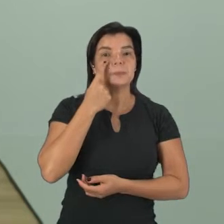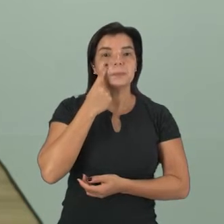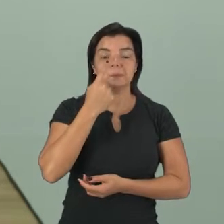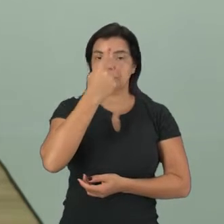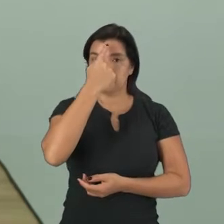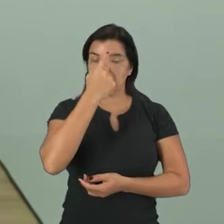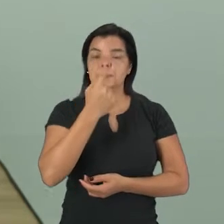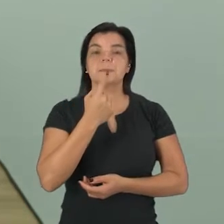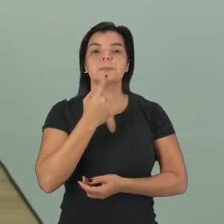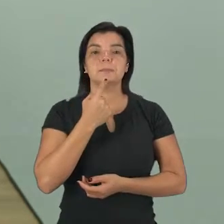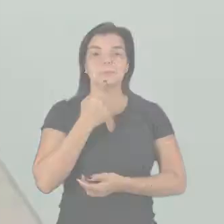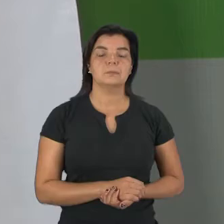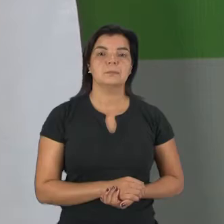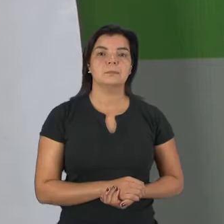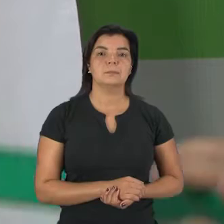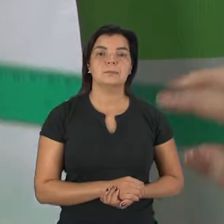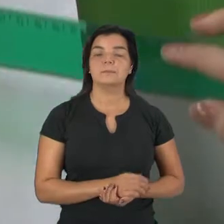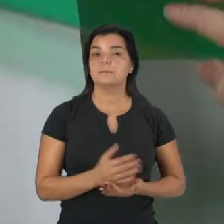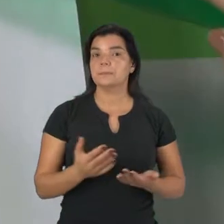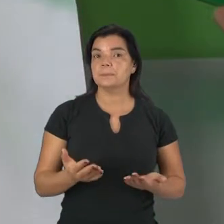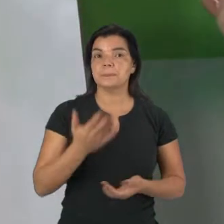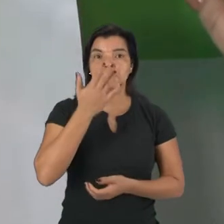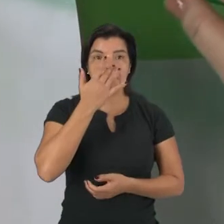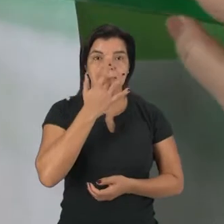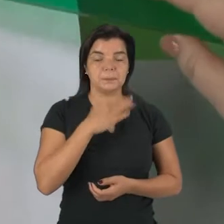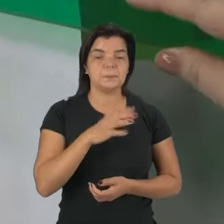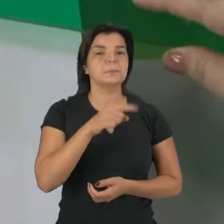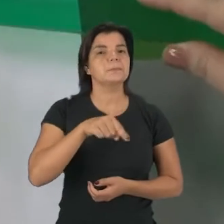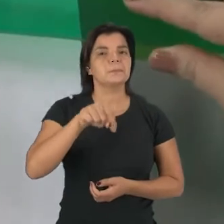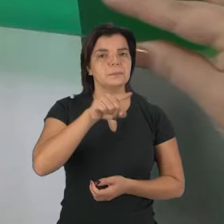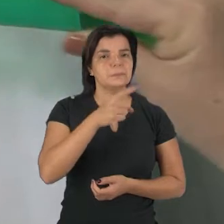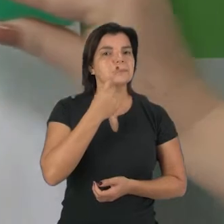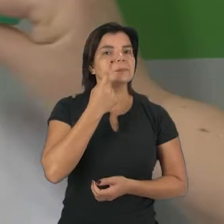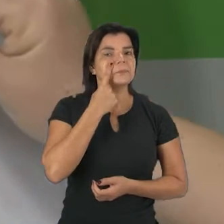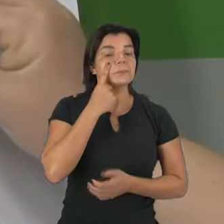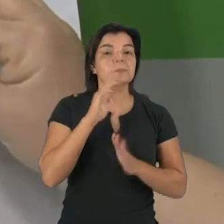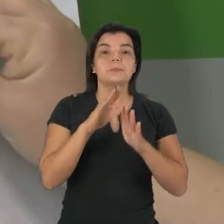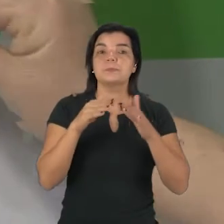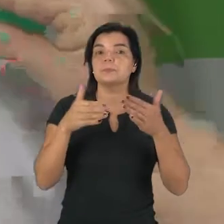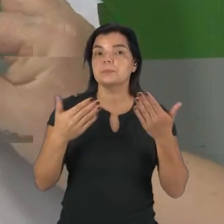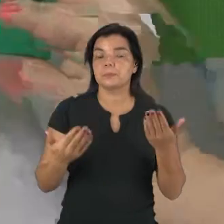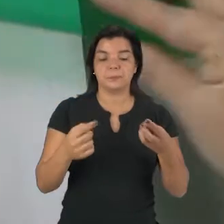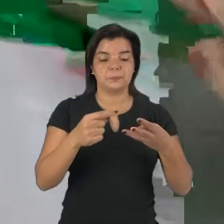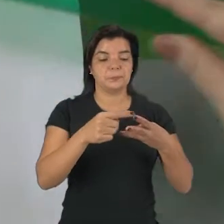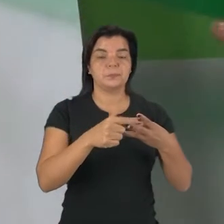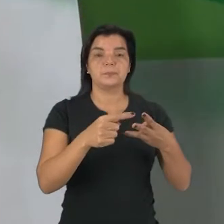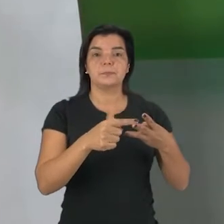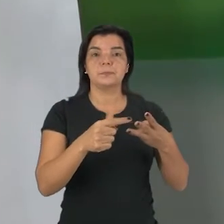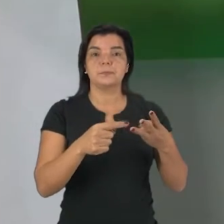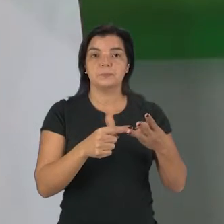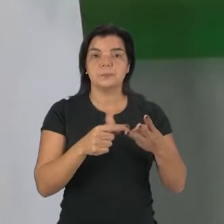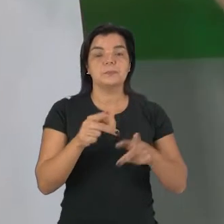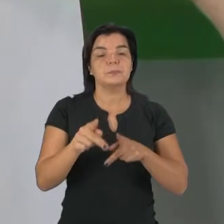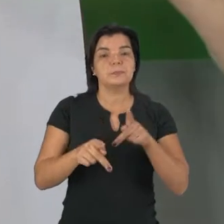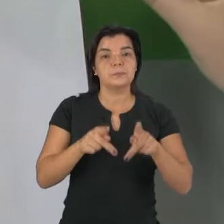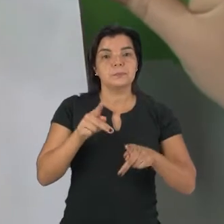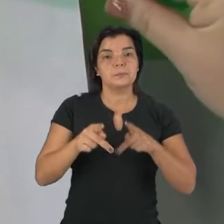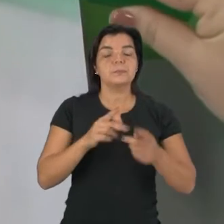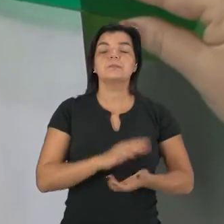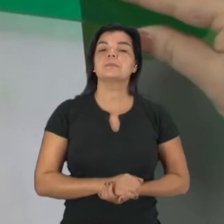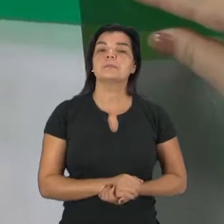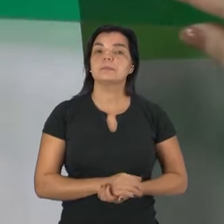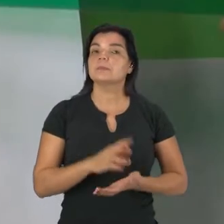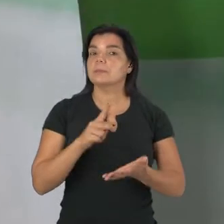imagem bem legal. Então, criança, você consegue identificar quais são esses três povos?